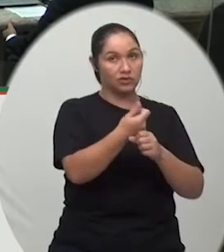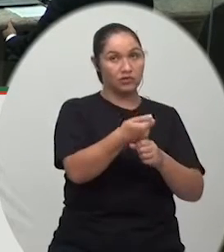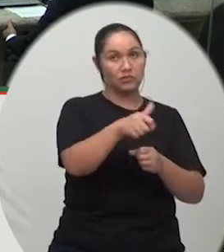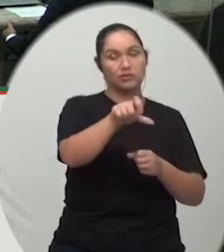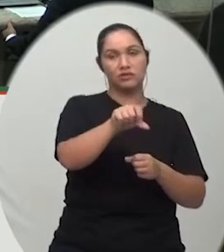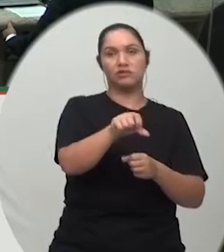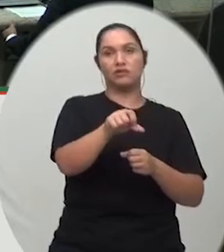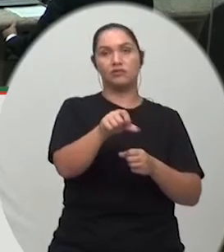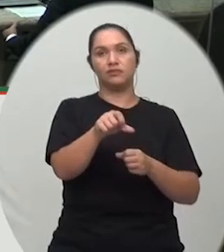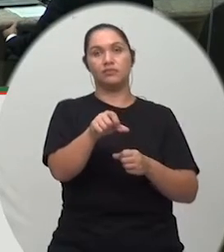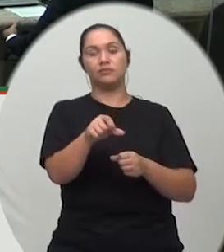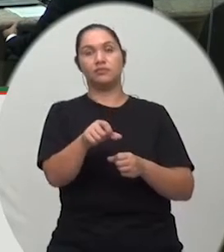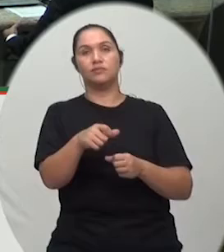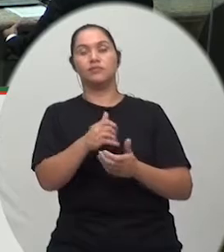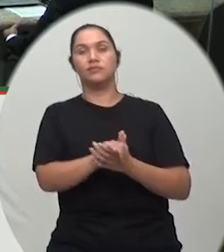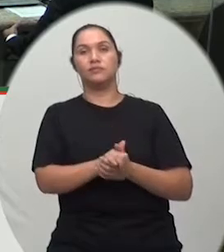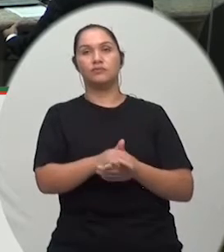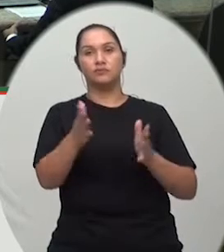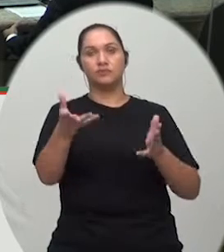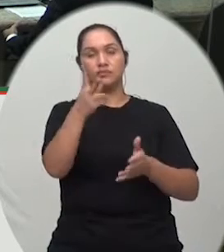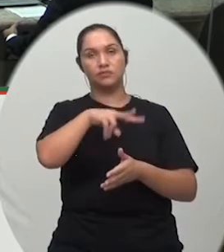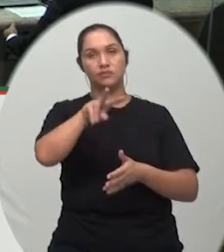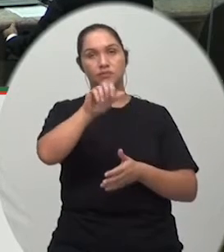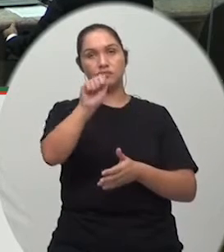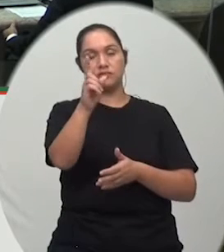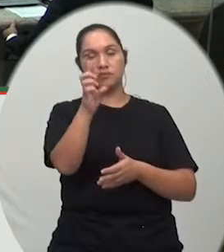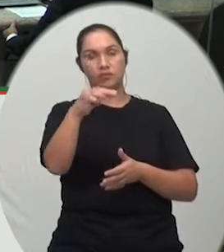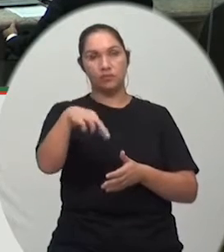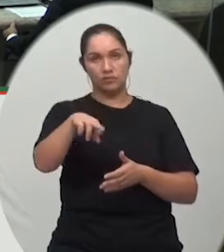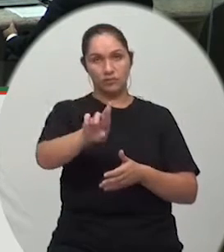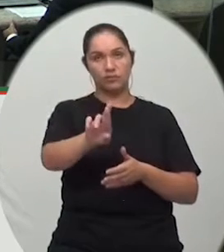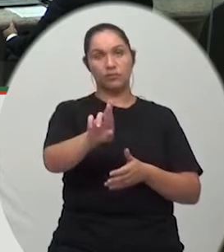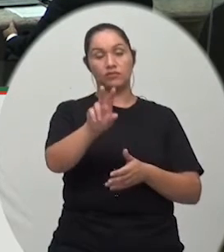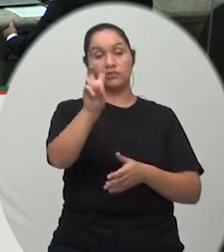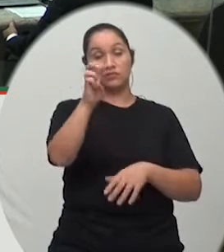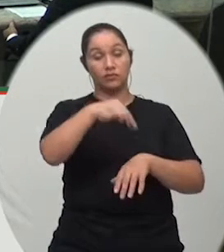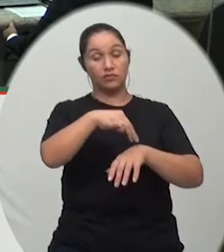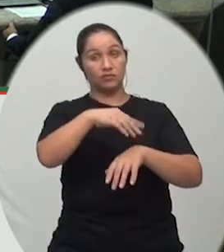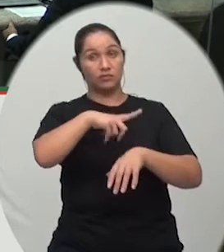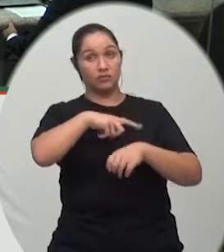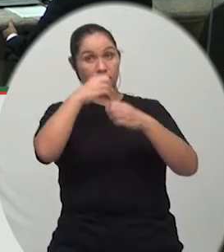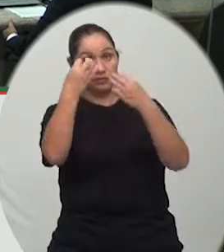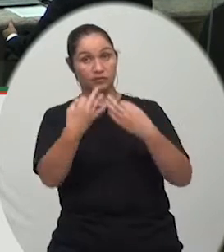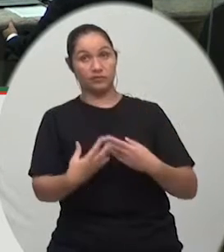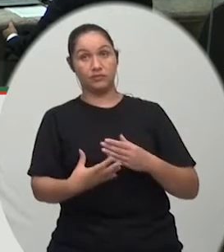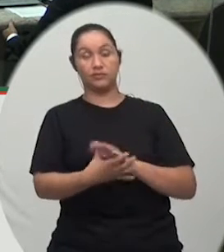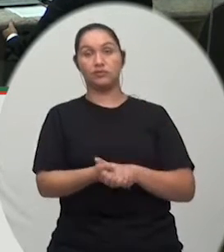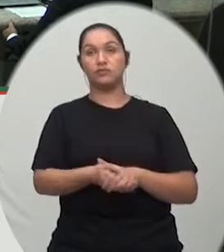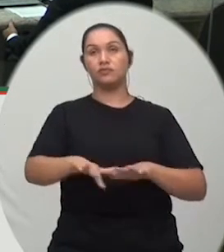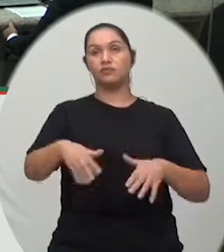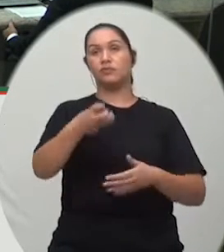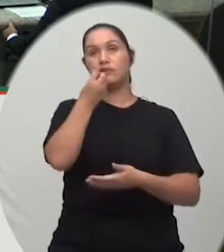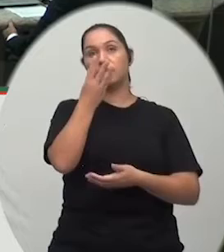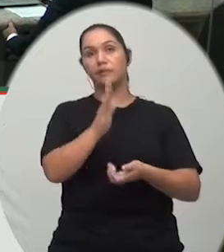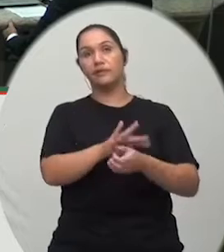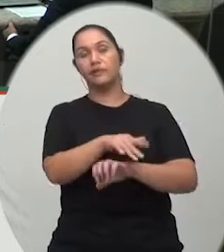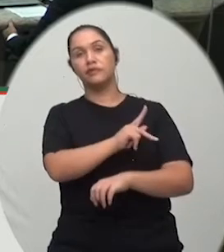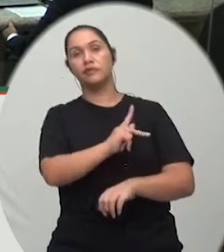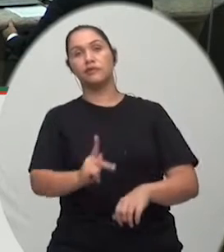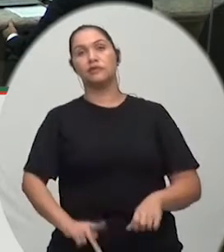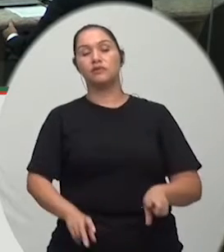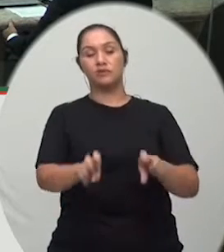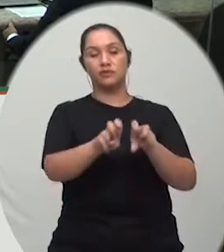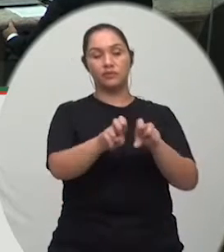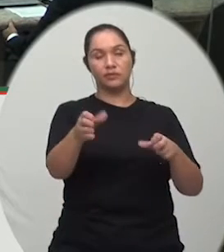vereador proponente, vereador Ademir José Norato. Vossa Excelência dispõe de 5 minutos. Bom, senhor presidente, membros da